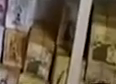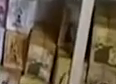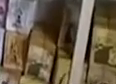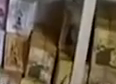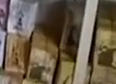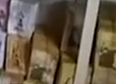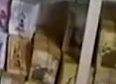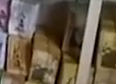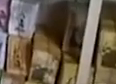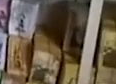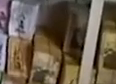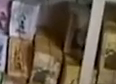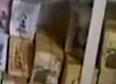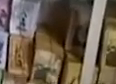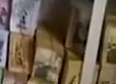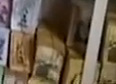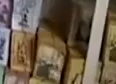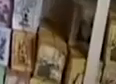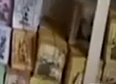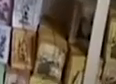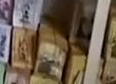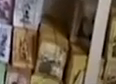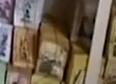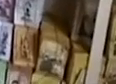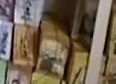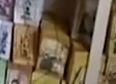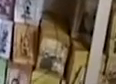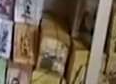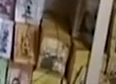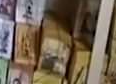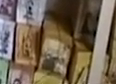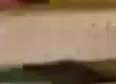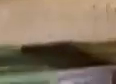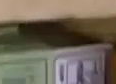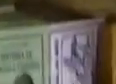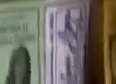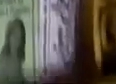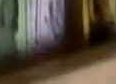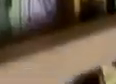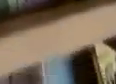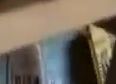gente no sertão aprendeu a ler com a literatura de cordel.